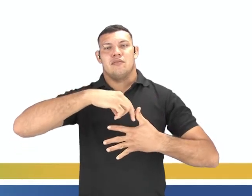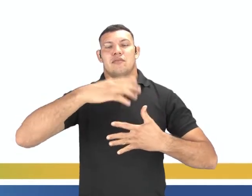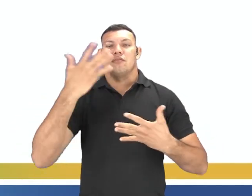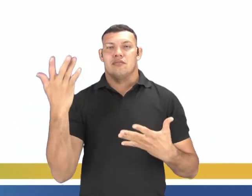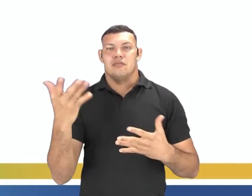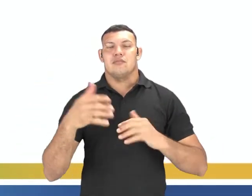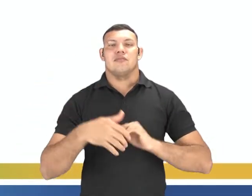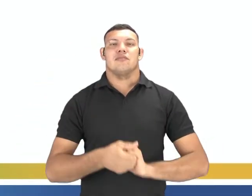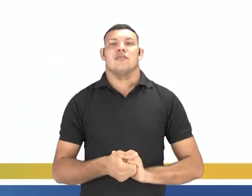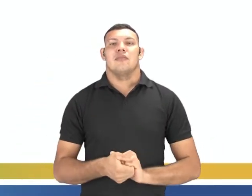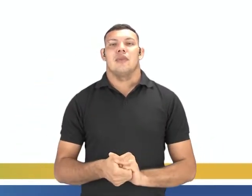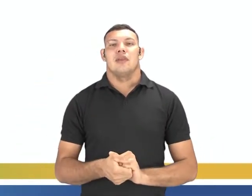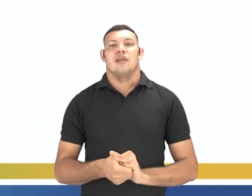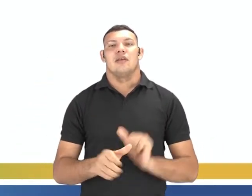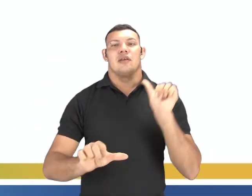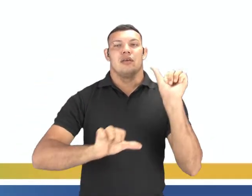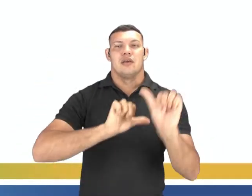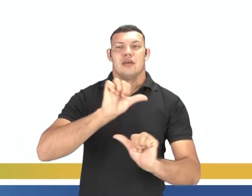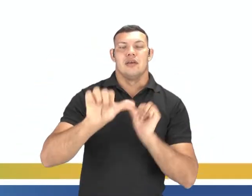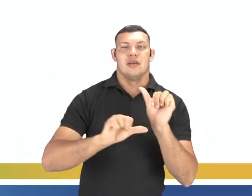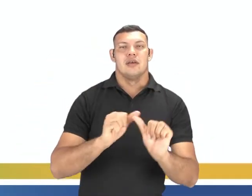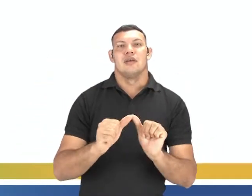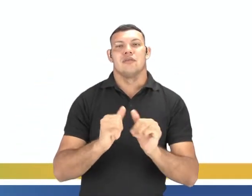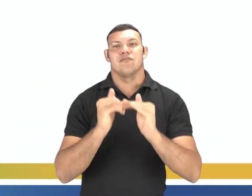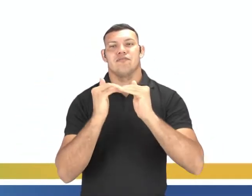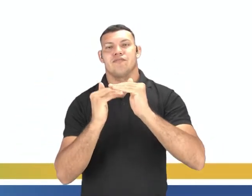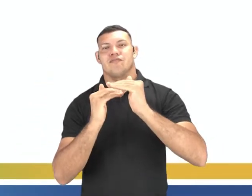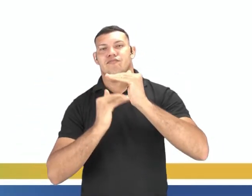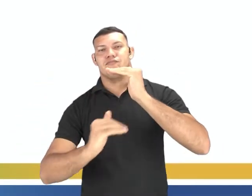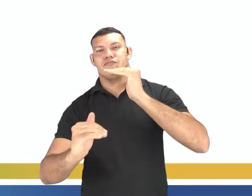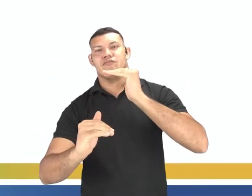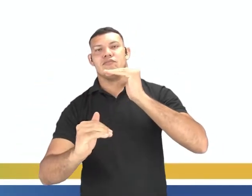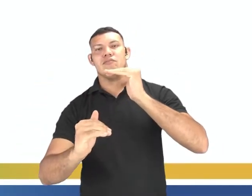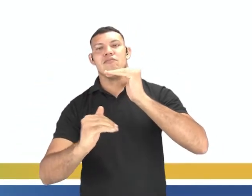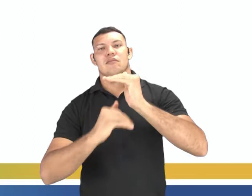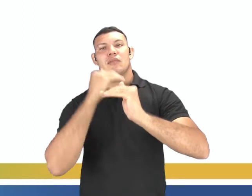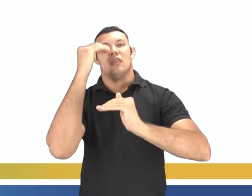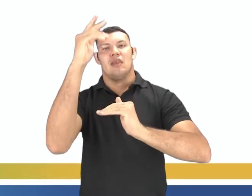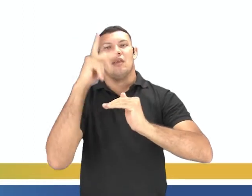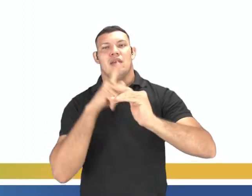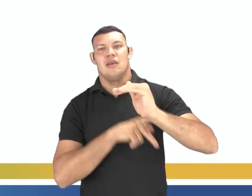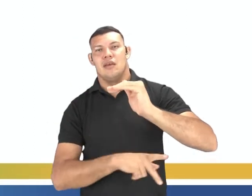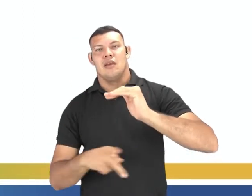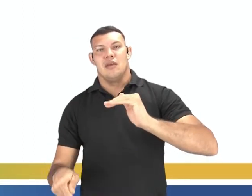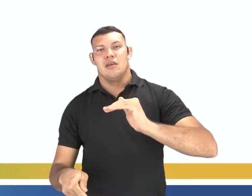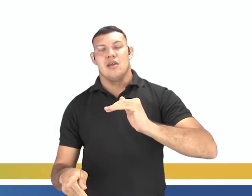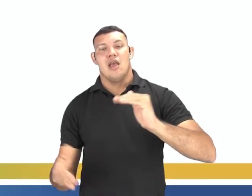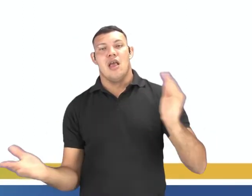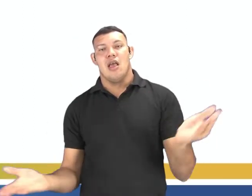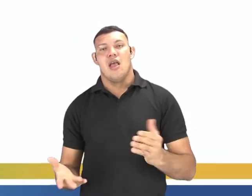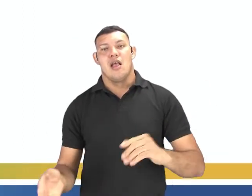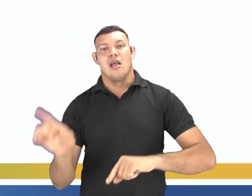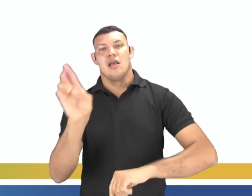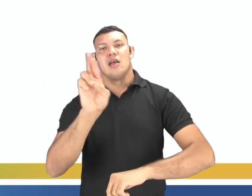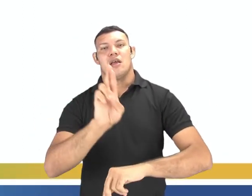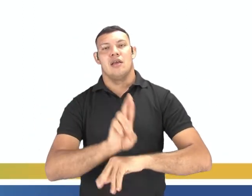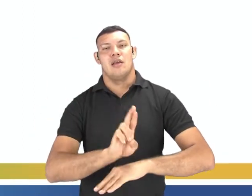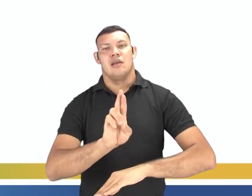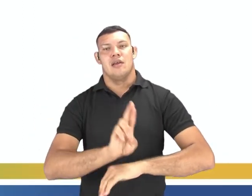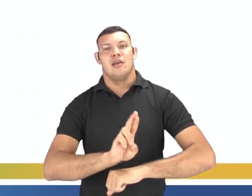eu vou subir de cargo. Vou deixar de ser professora e vou ser reitora lá da UFAC.